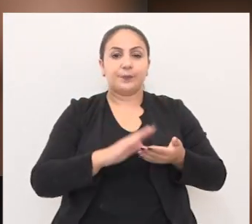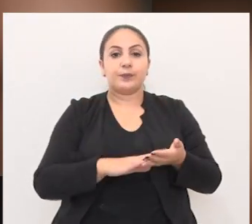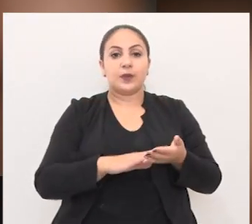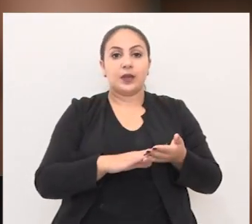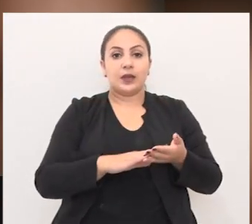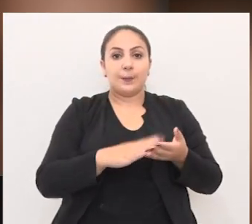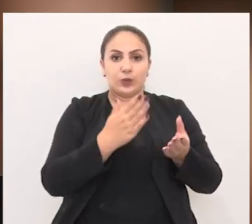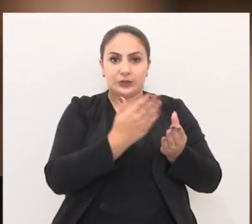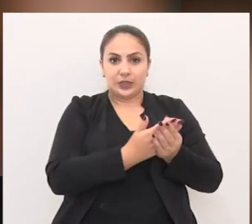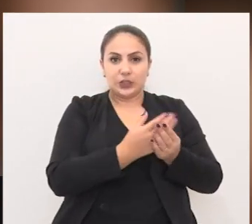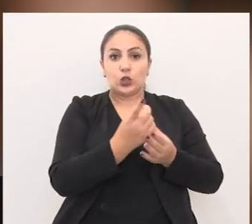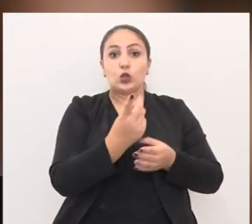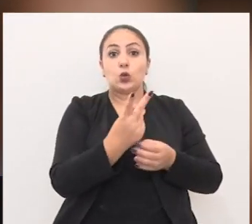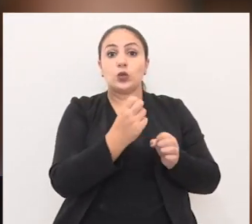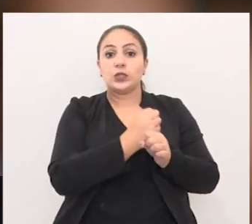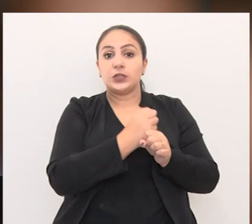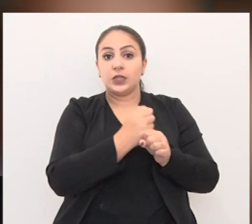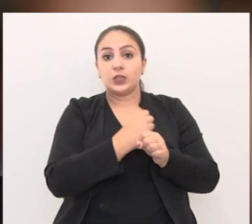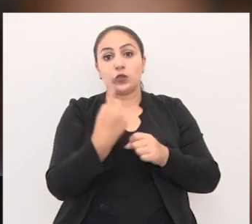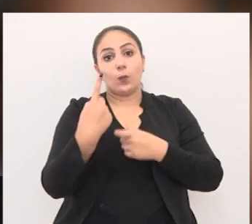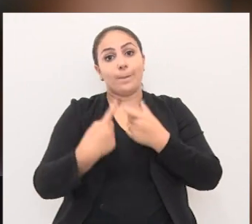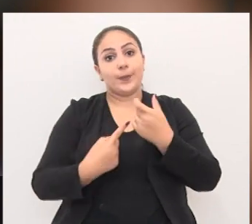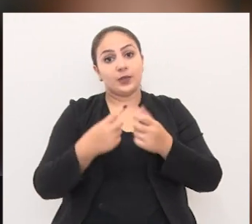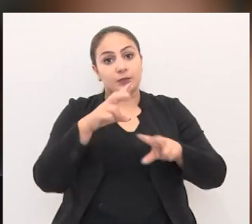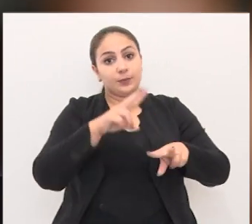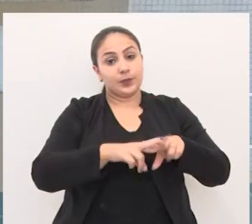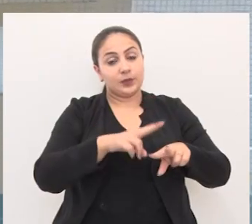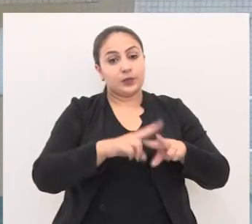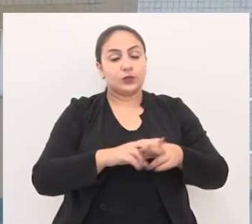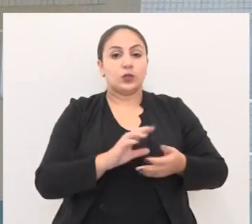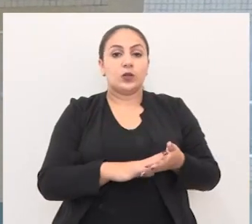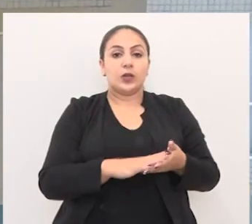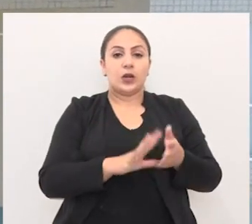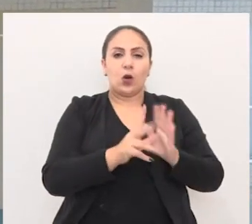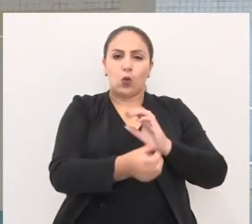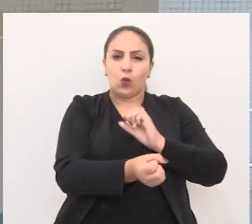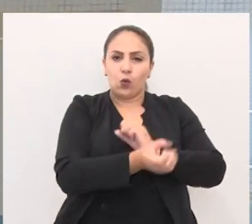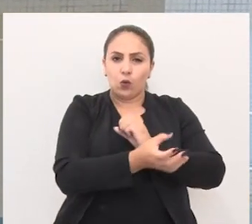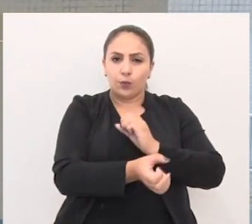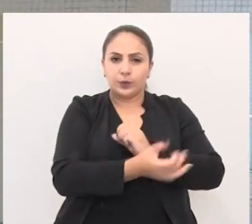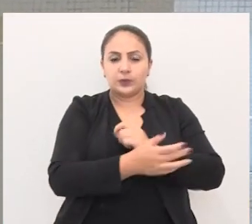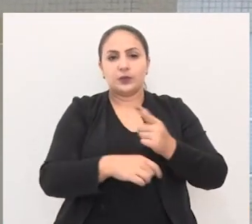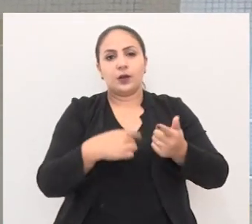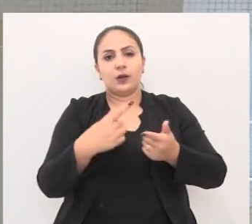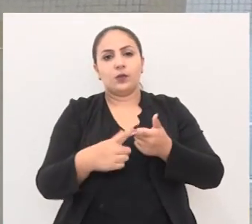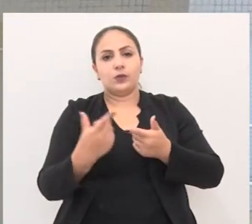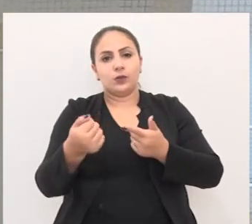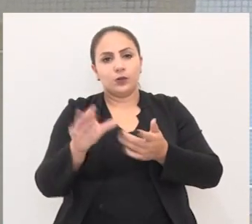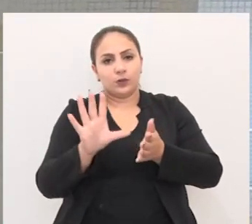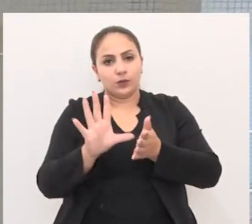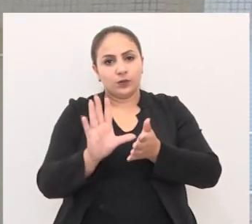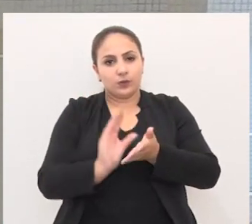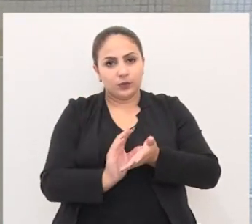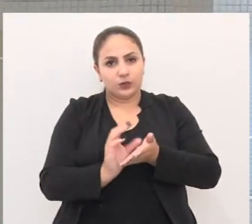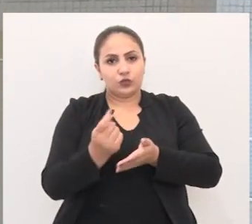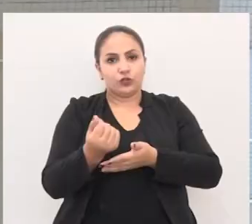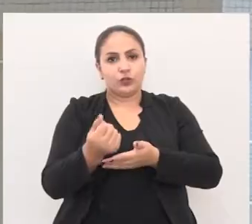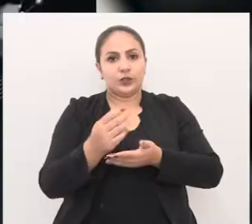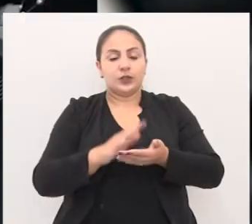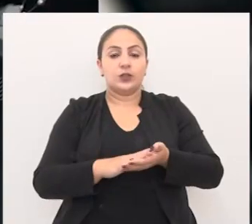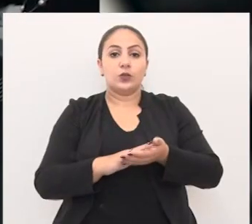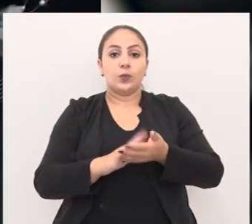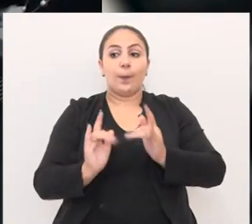12 anos e 1 mês pelos crimes de corrupção e lavagem de dinheiro no caso do triplex do